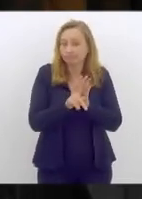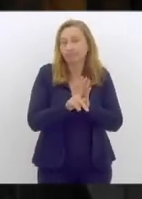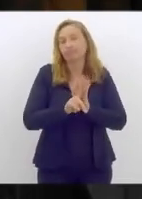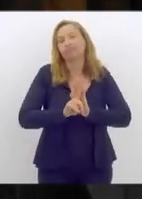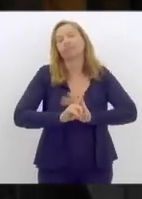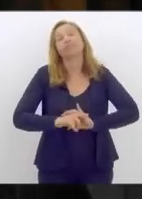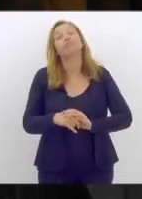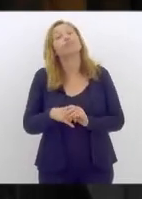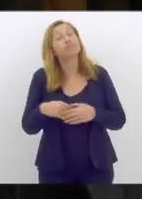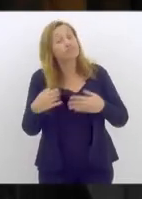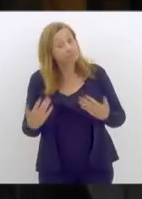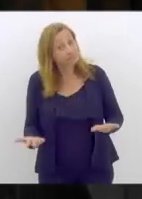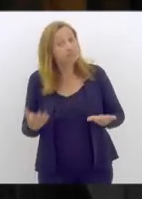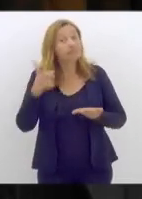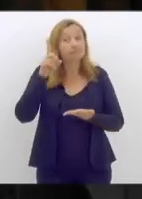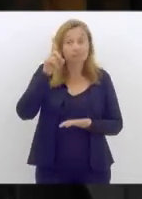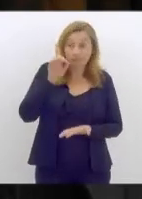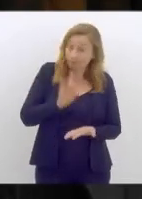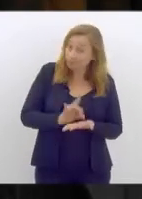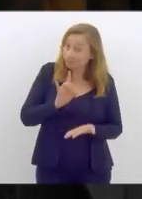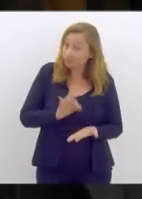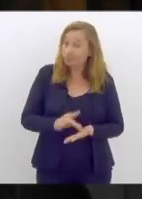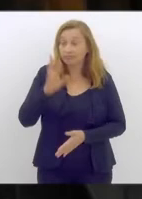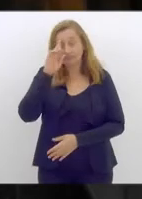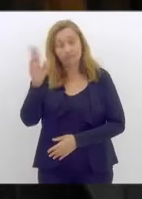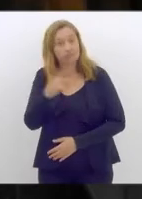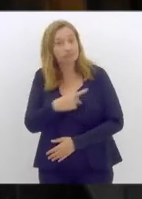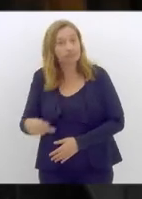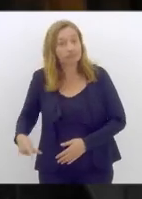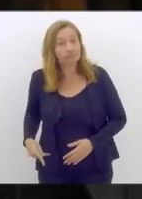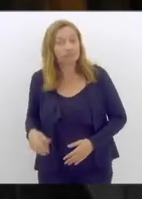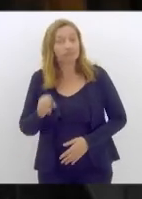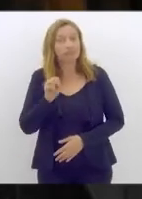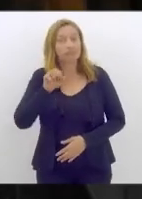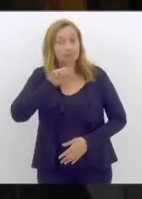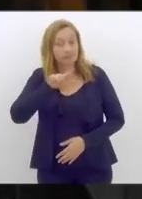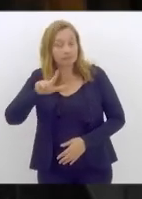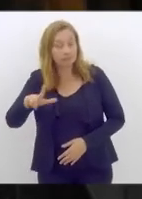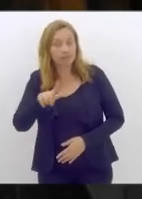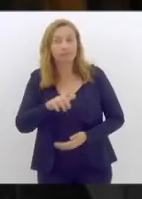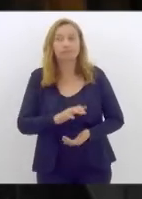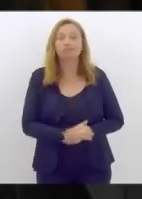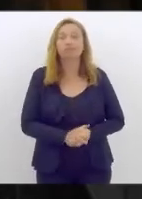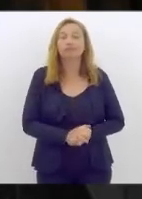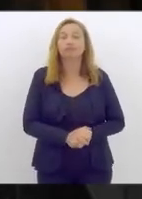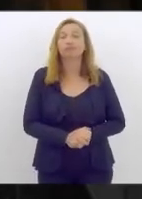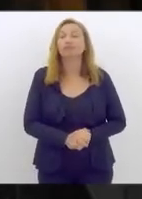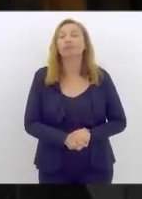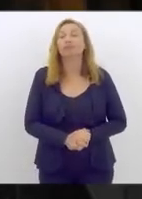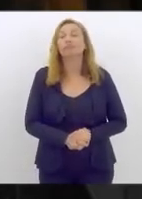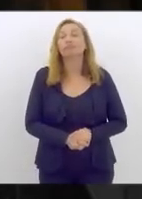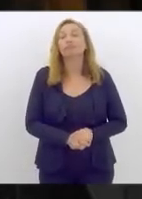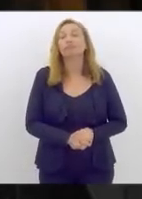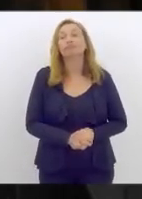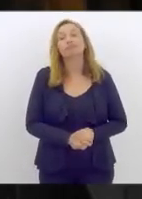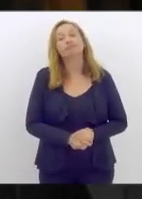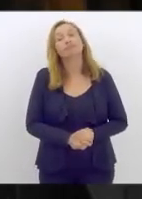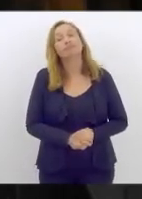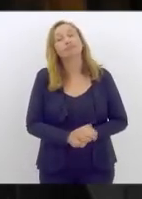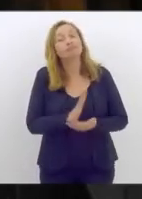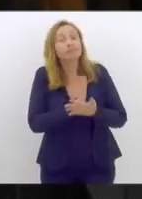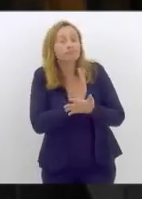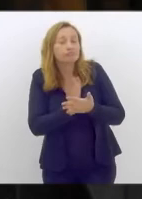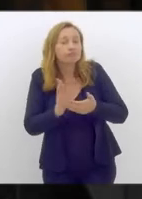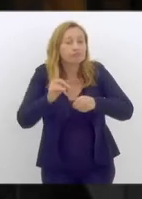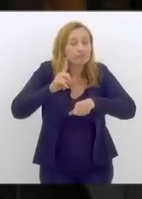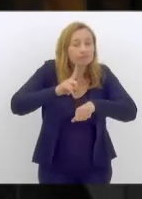tanto é verdade o senhor presidente Samuel Malafaia que passado algum